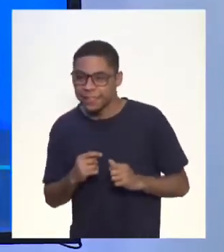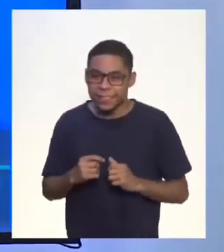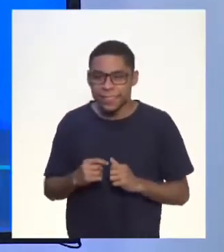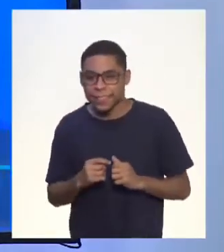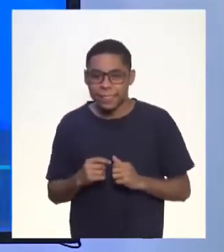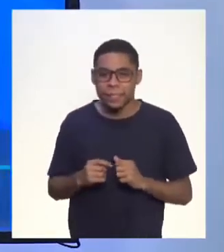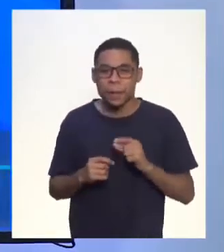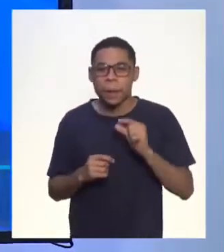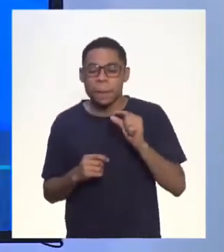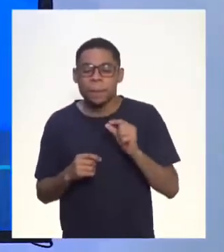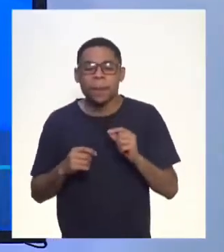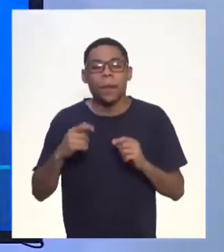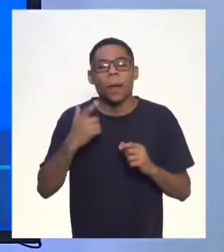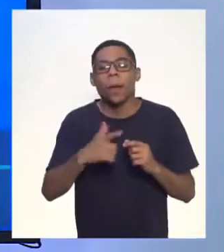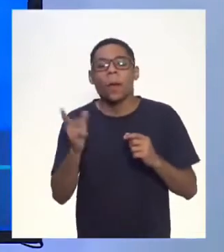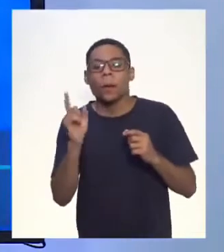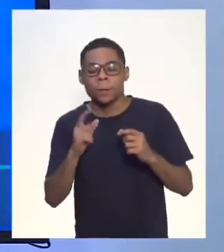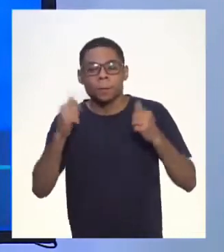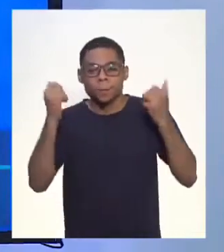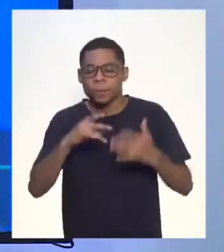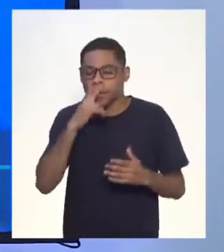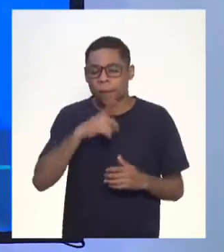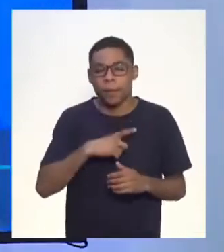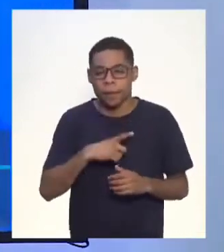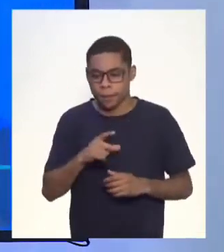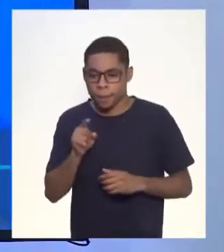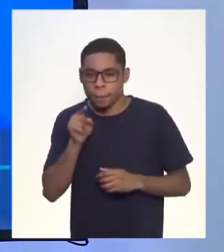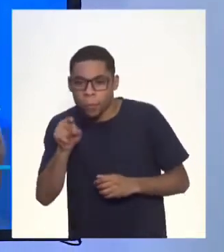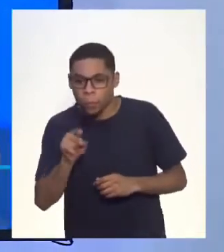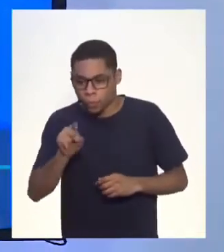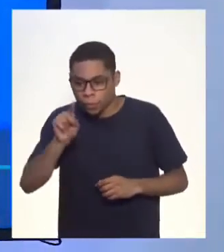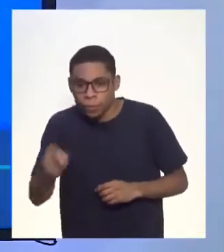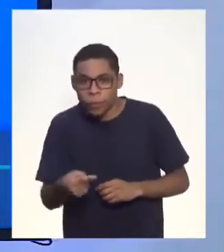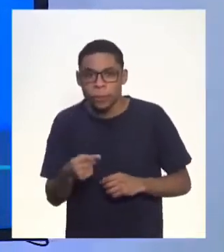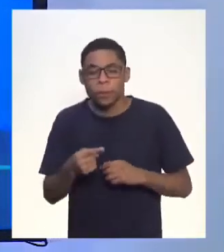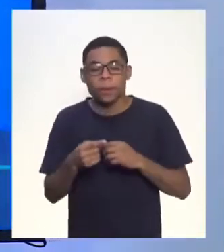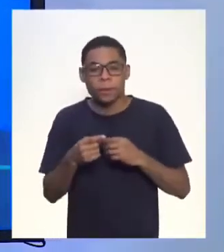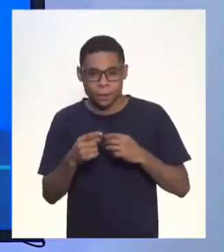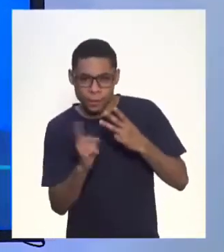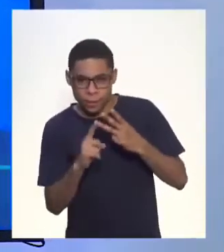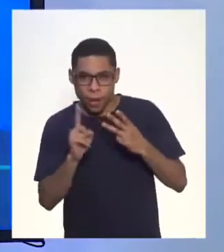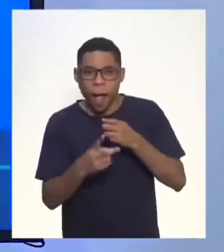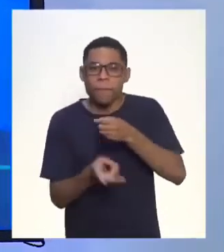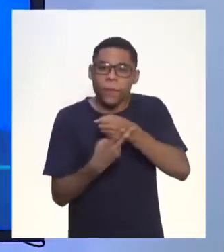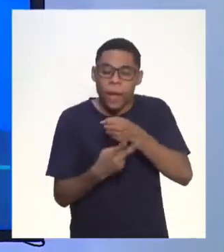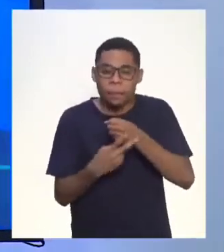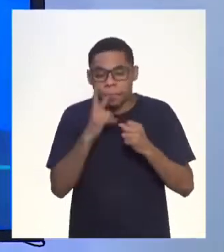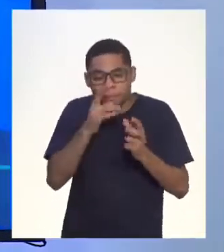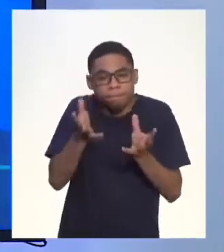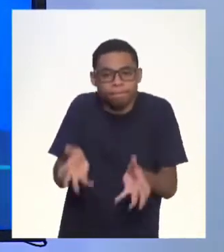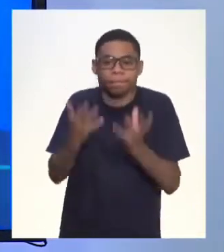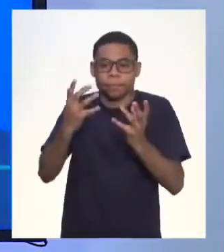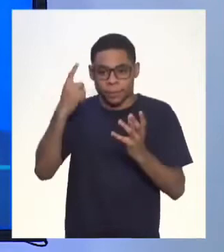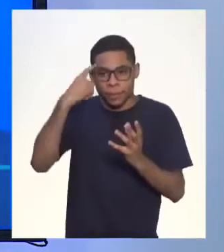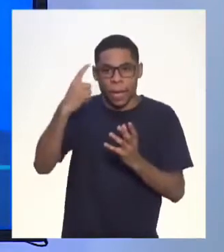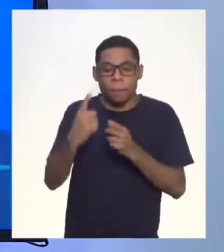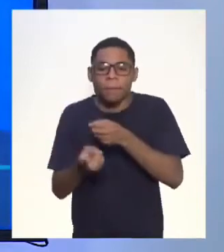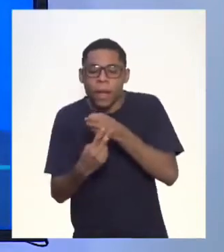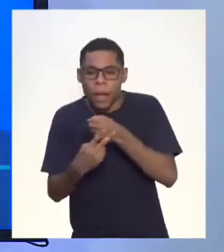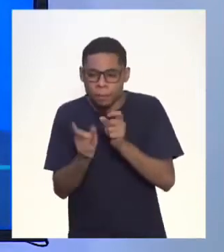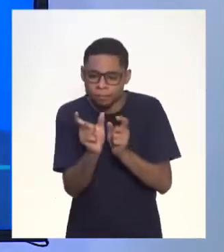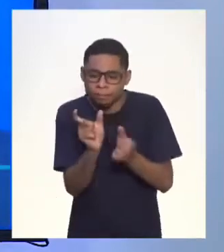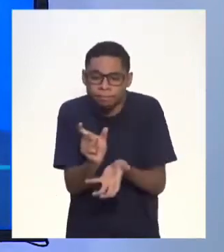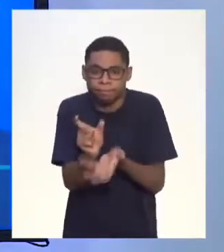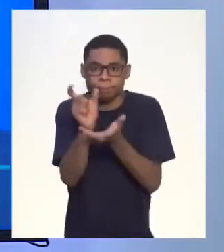usa bastante pontuação, ele usa assim, verbos chamativos, e isso é sempre utilizado principalmente